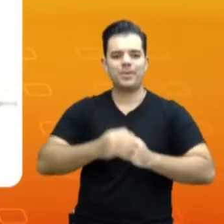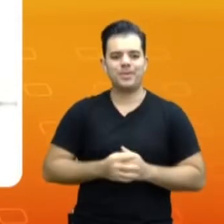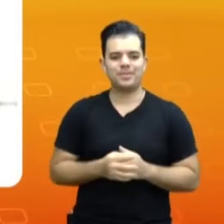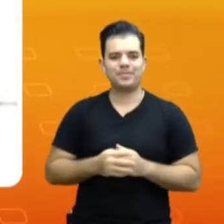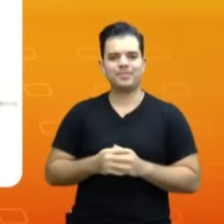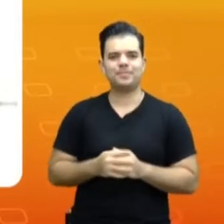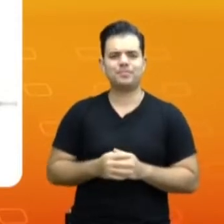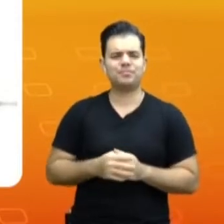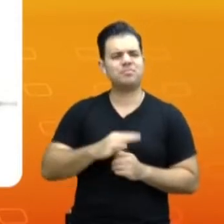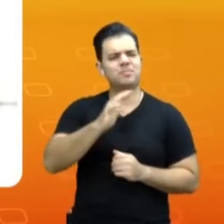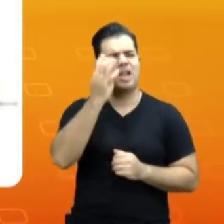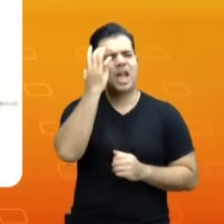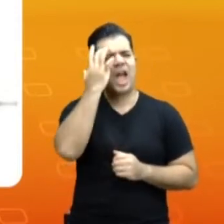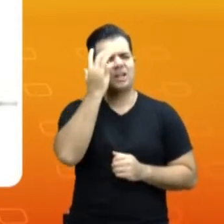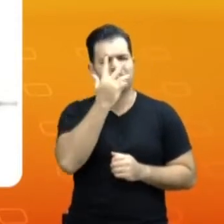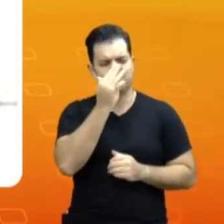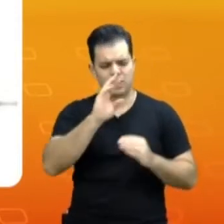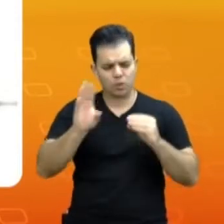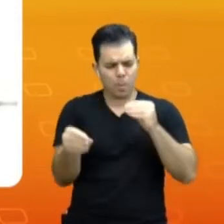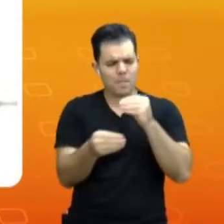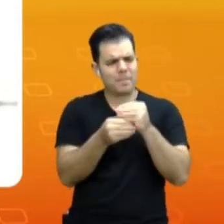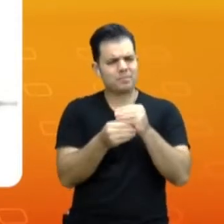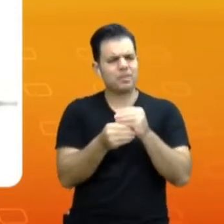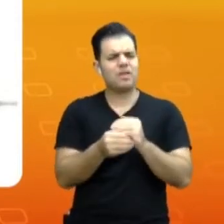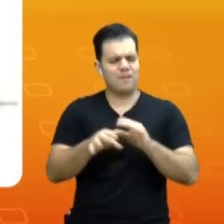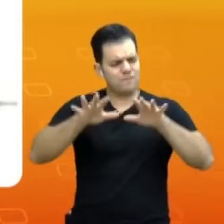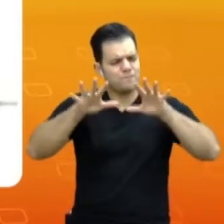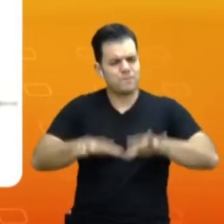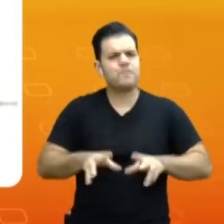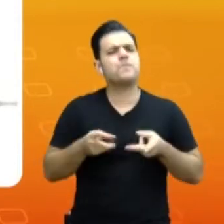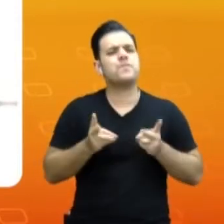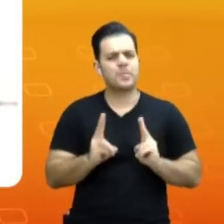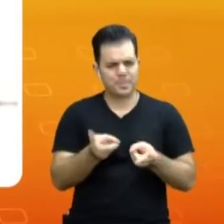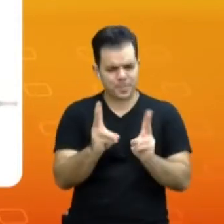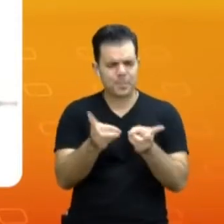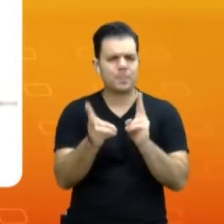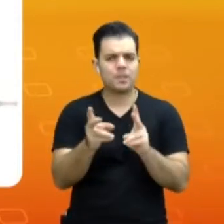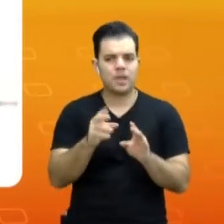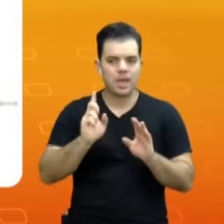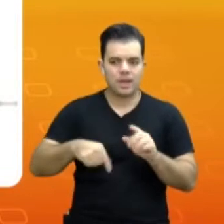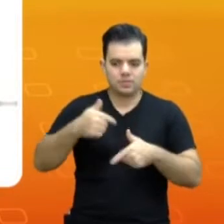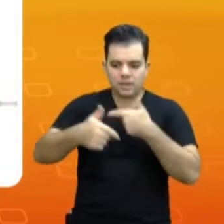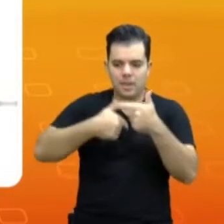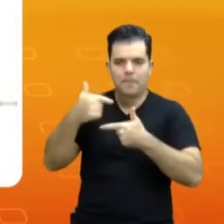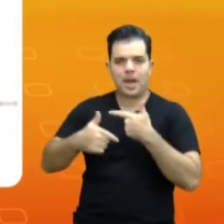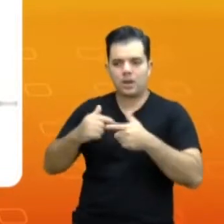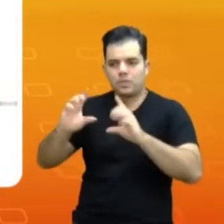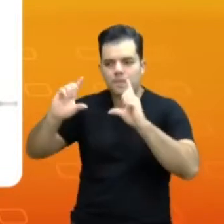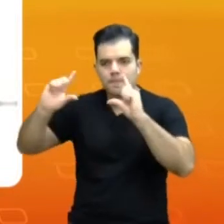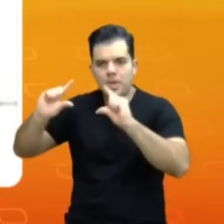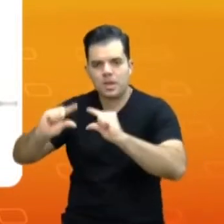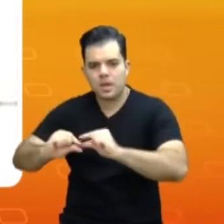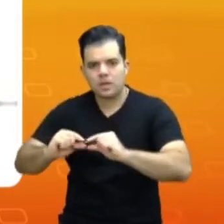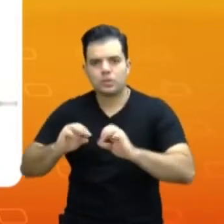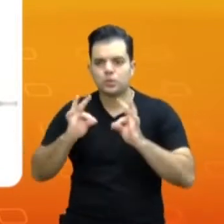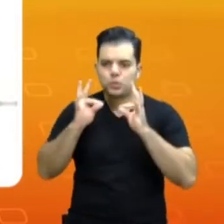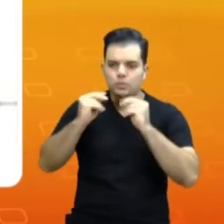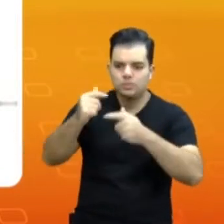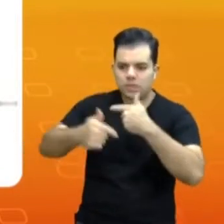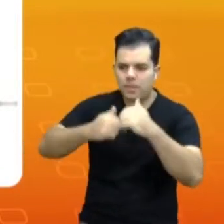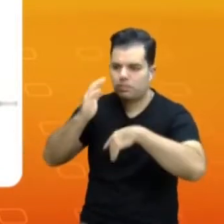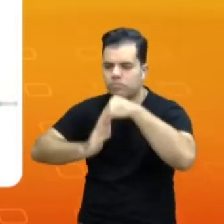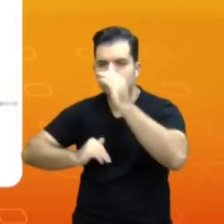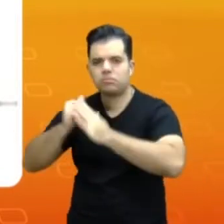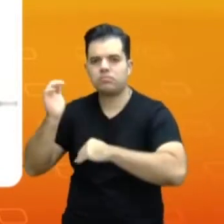Acho que é um complemento, veio para ficar. Essa operação otimizada, essa forma